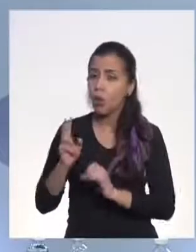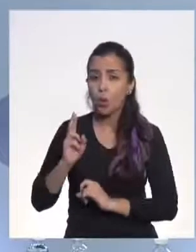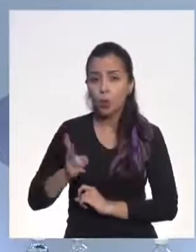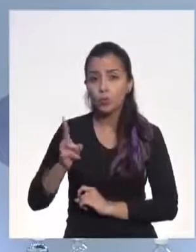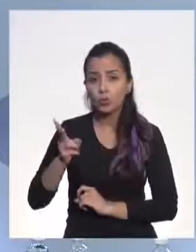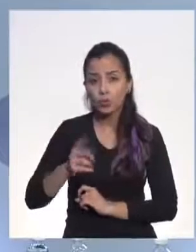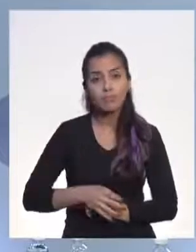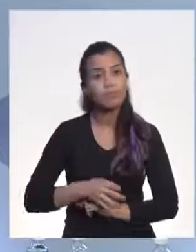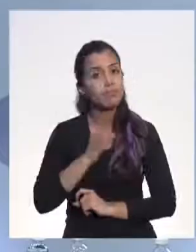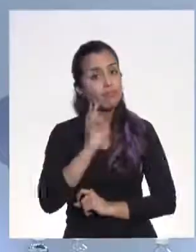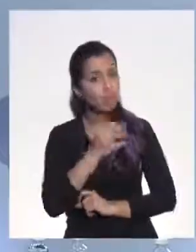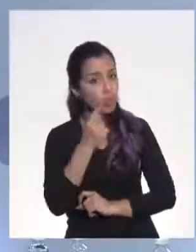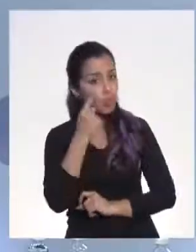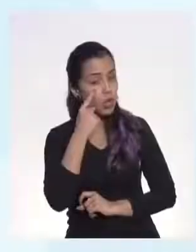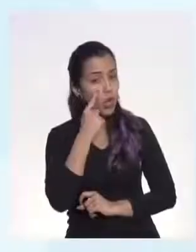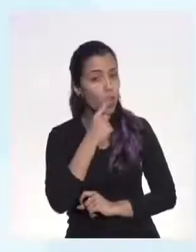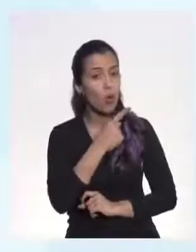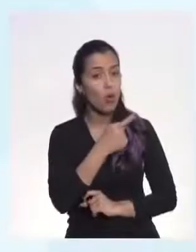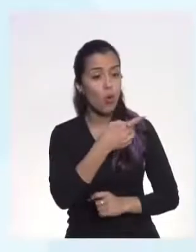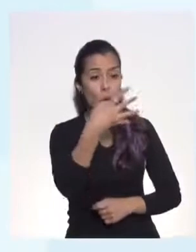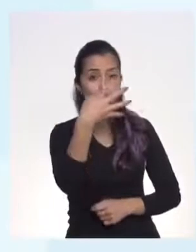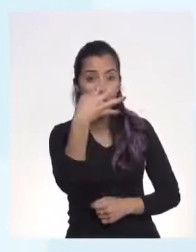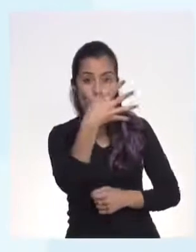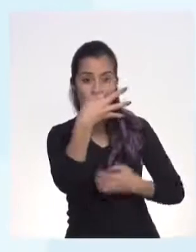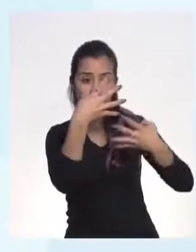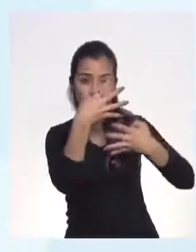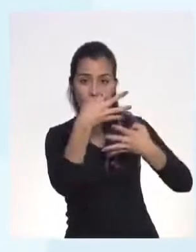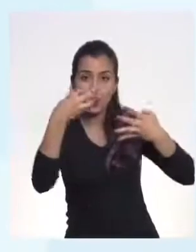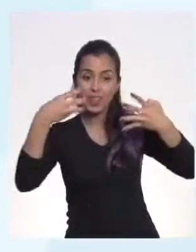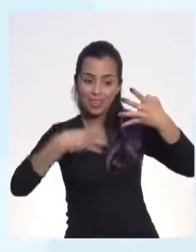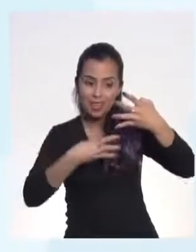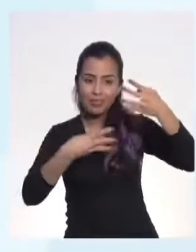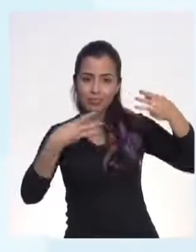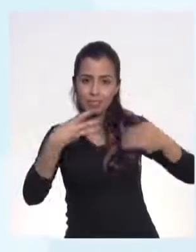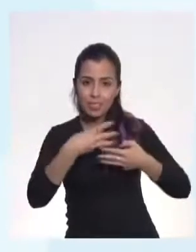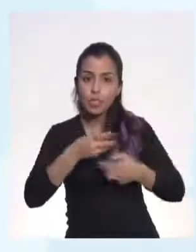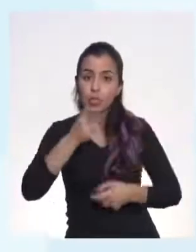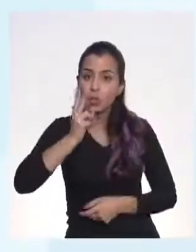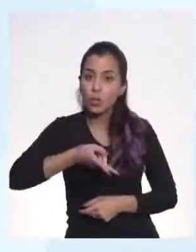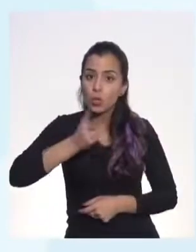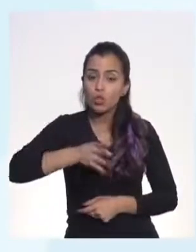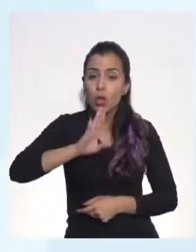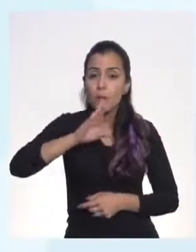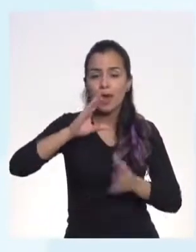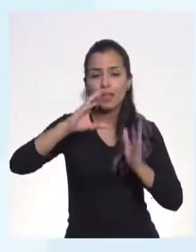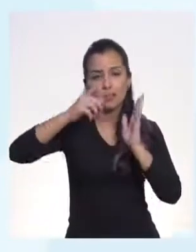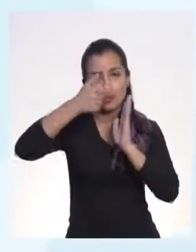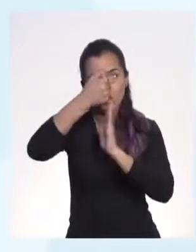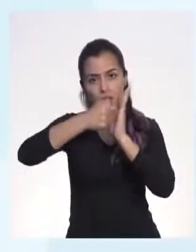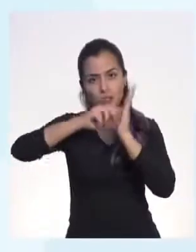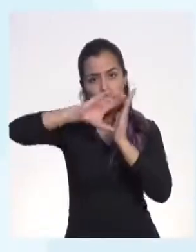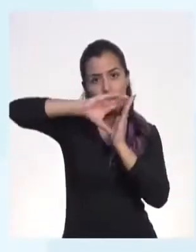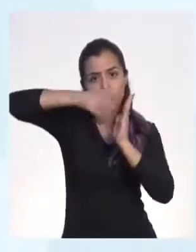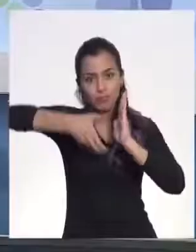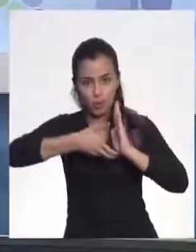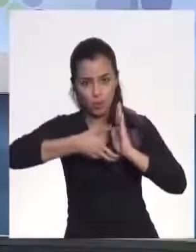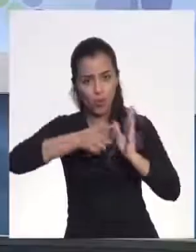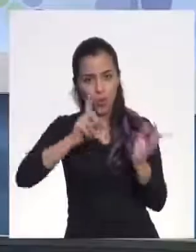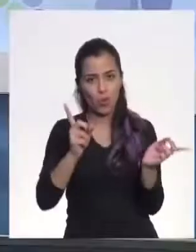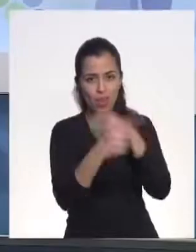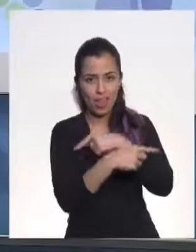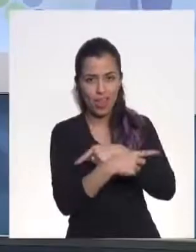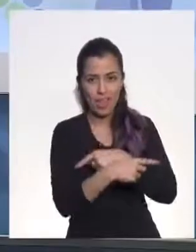tercetos e os dois quartetos vindo depois eu inverti tudo e ouvir Aliás a Dores